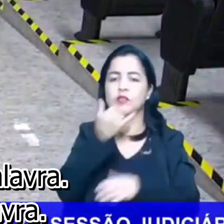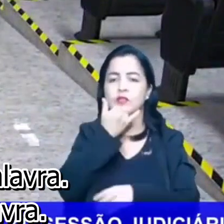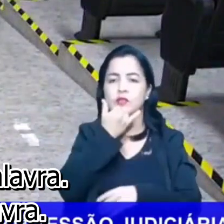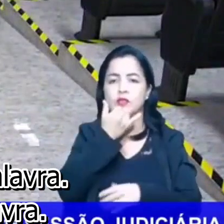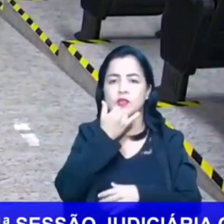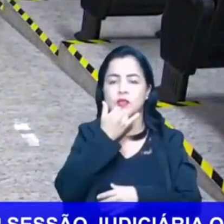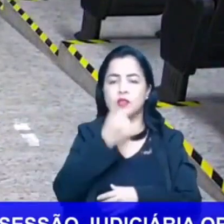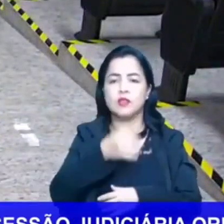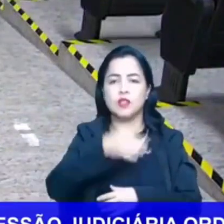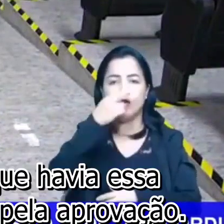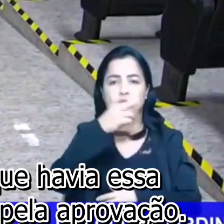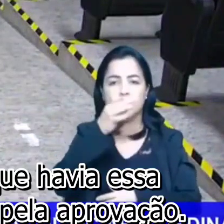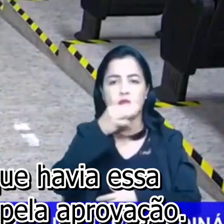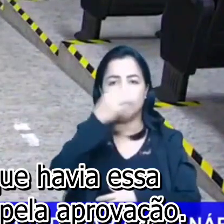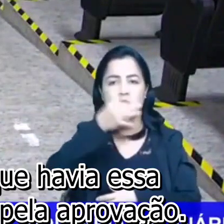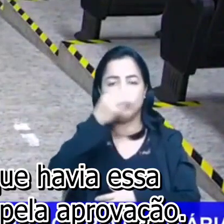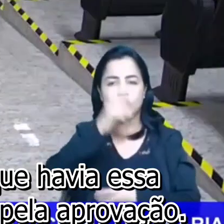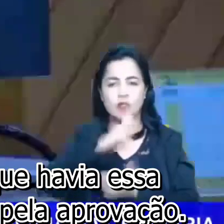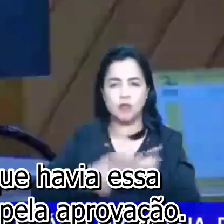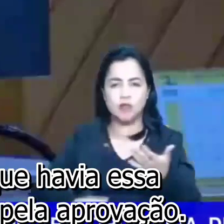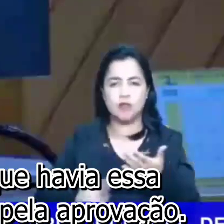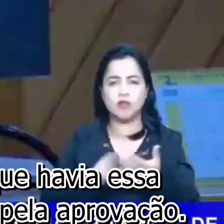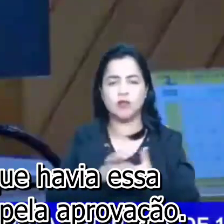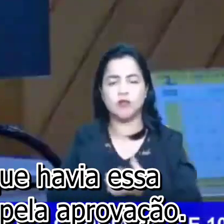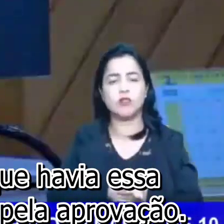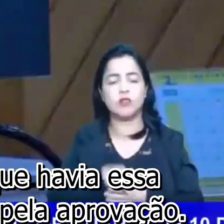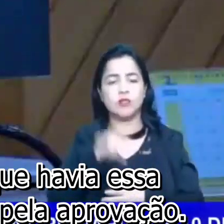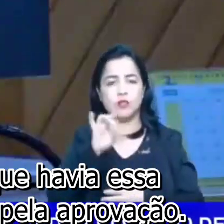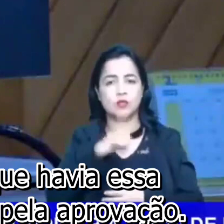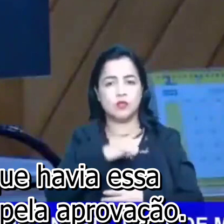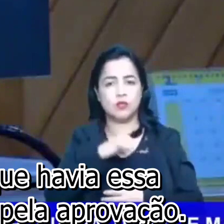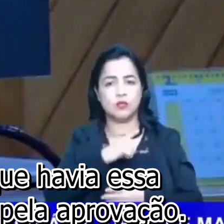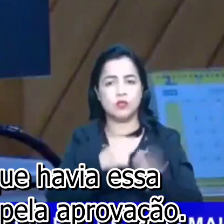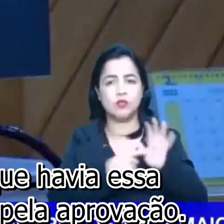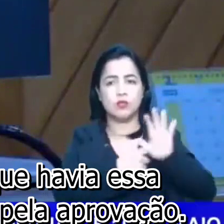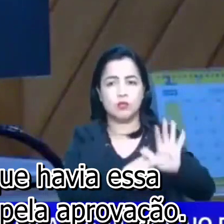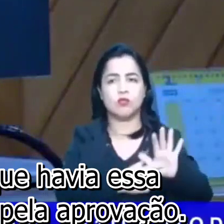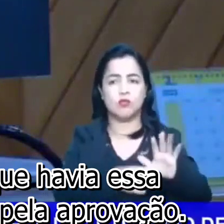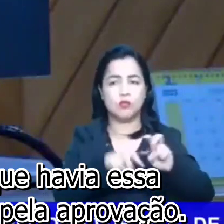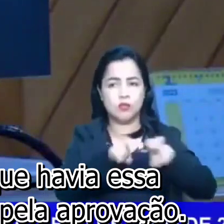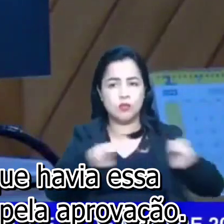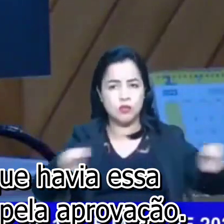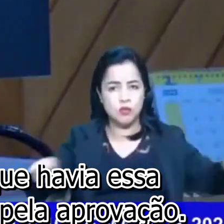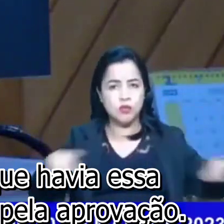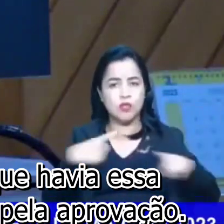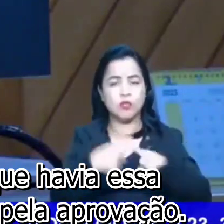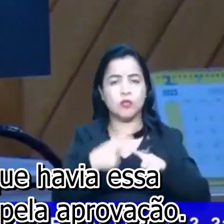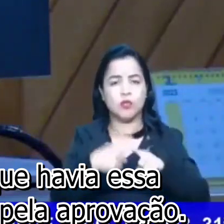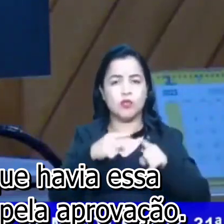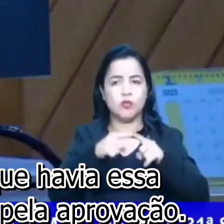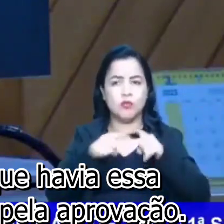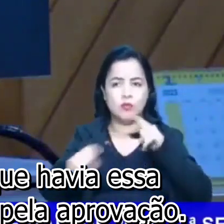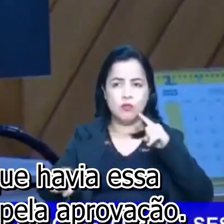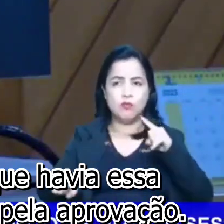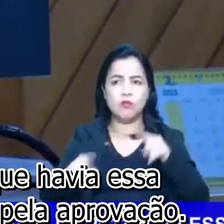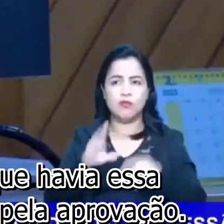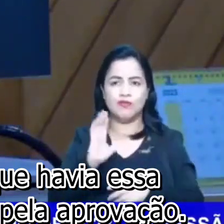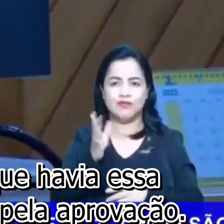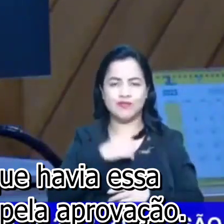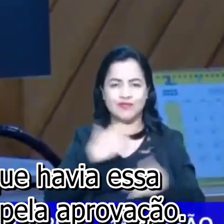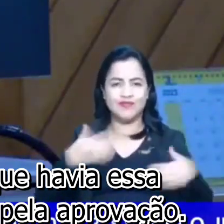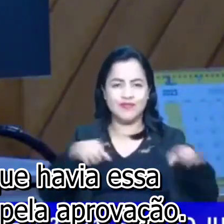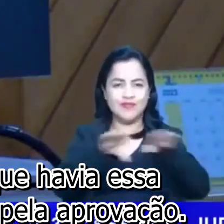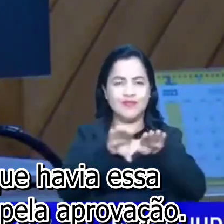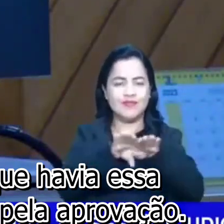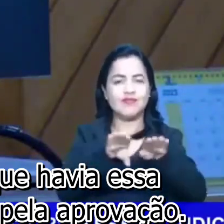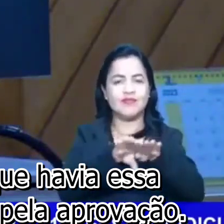ilustre relator com a palavra. Isso, Excelência. Eu só trouxe para o plenário porque havia essa divergência, que agora está pacificada,